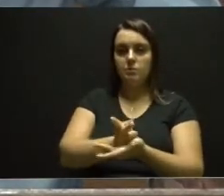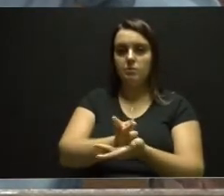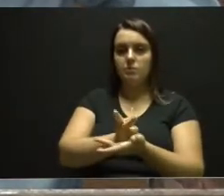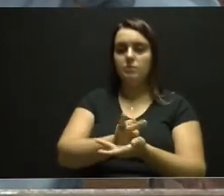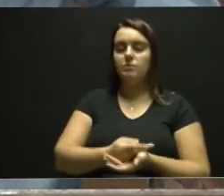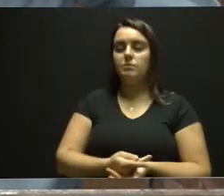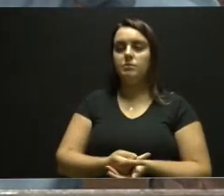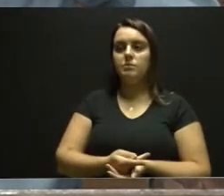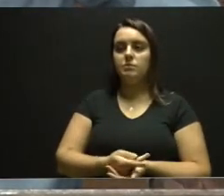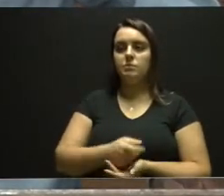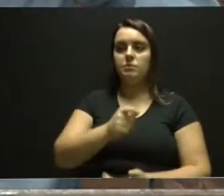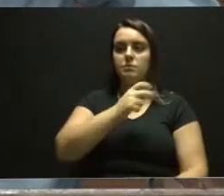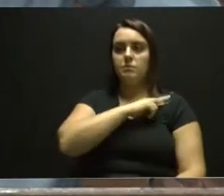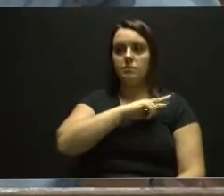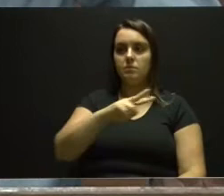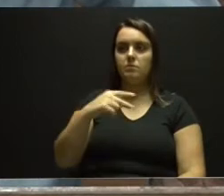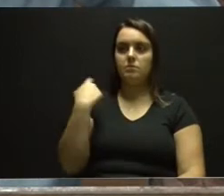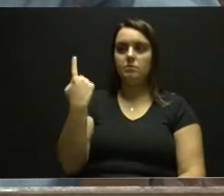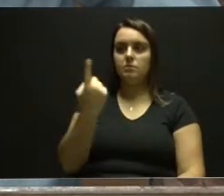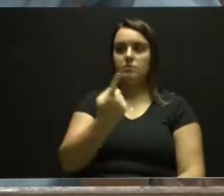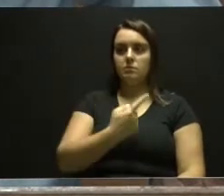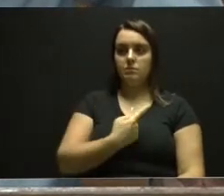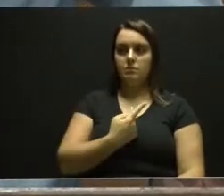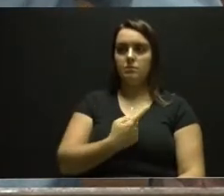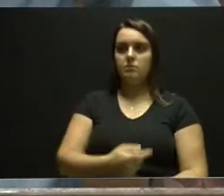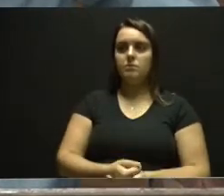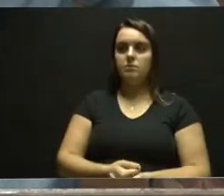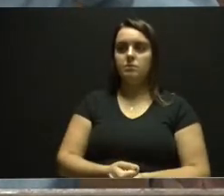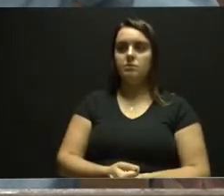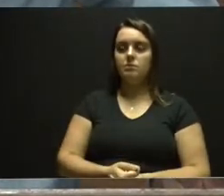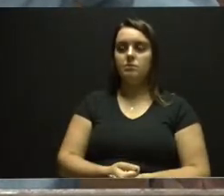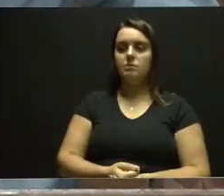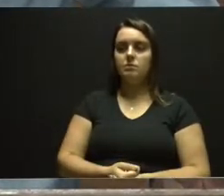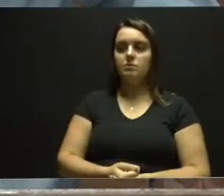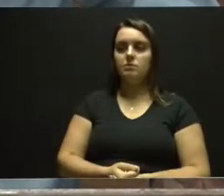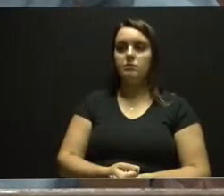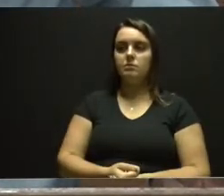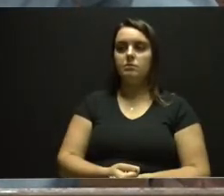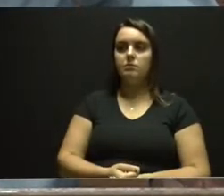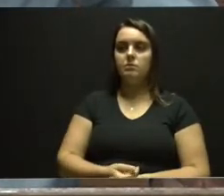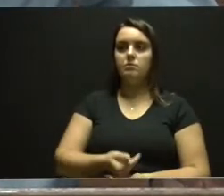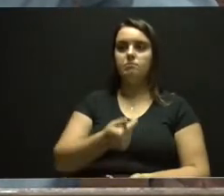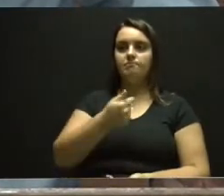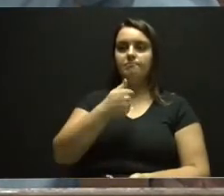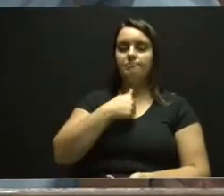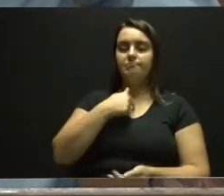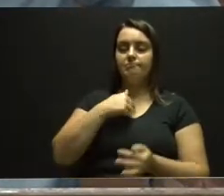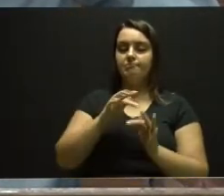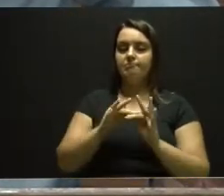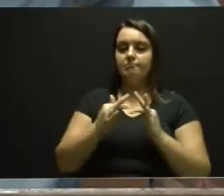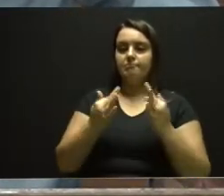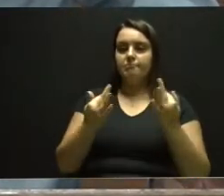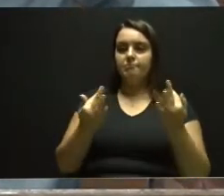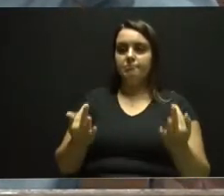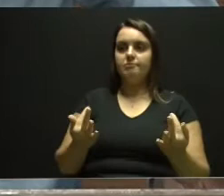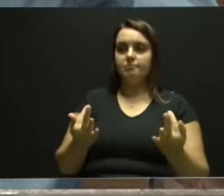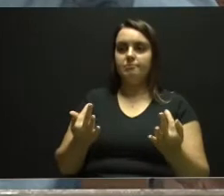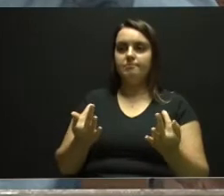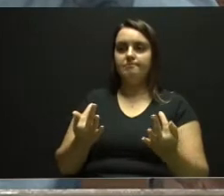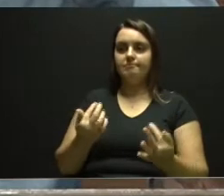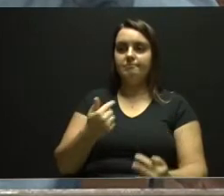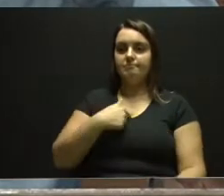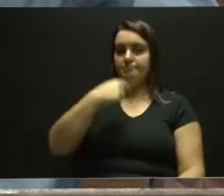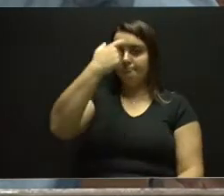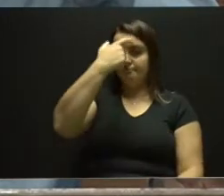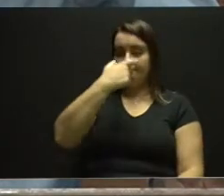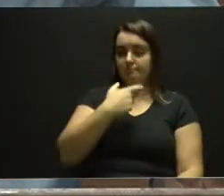que a vitória vai ser nossa eu dentro da minha humildade eu me acho uma pessoa